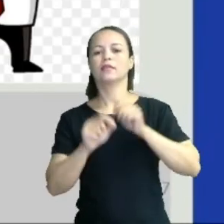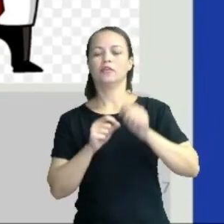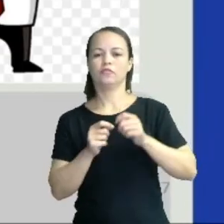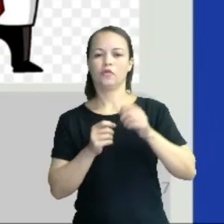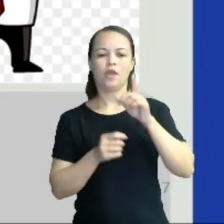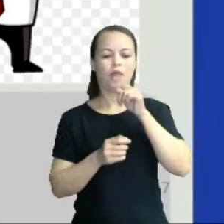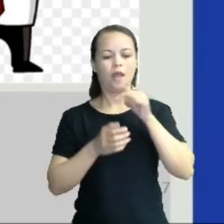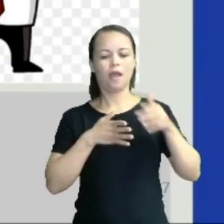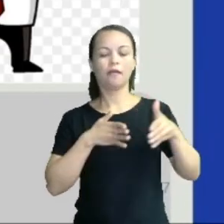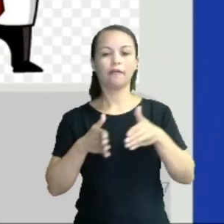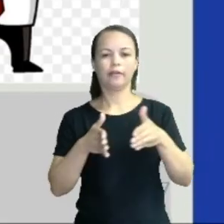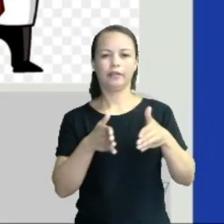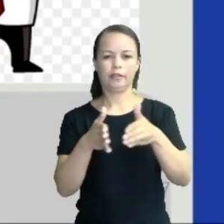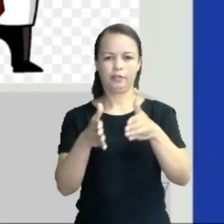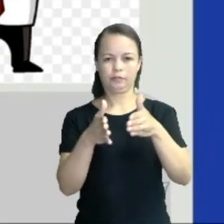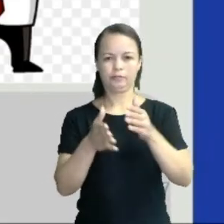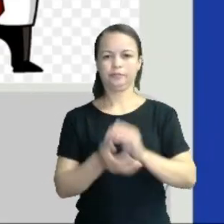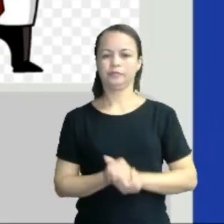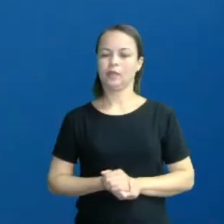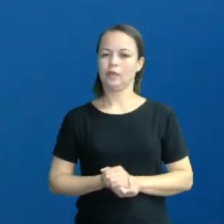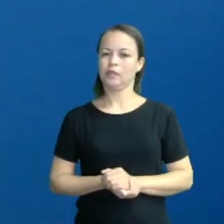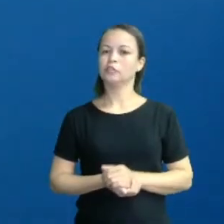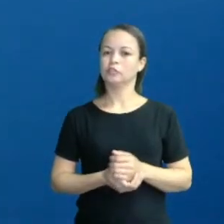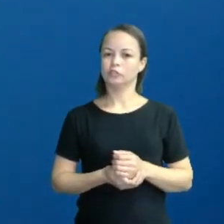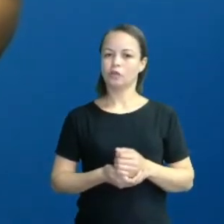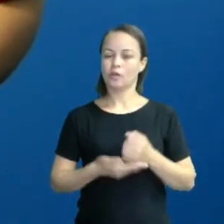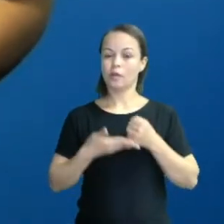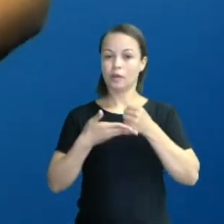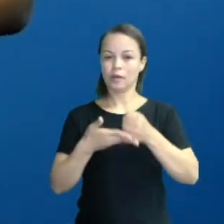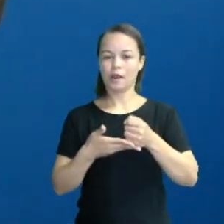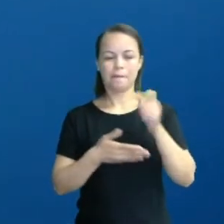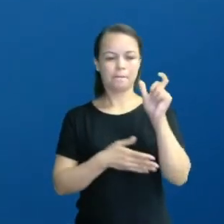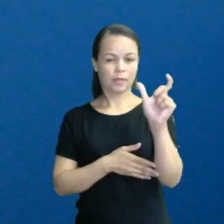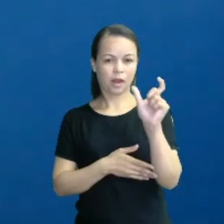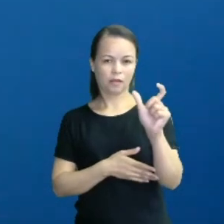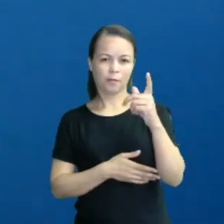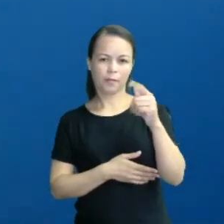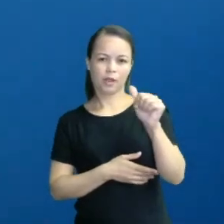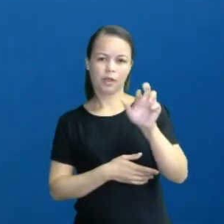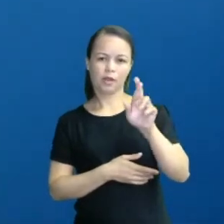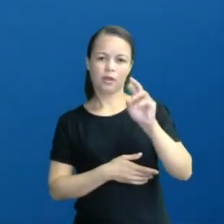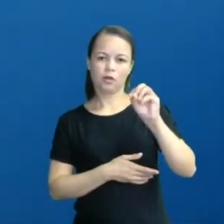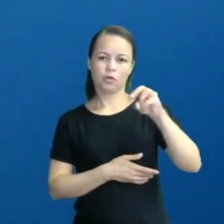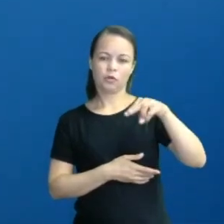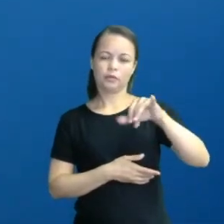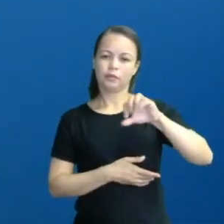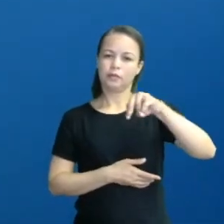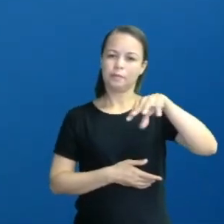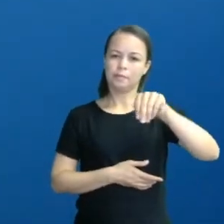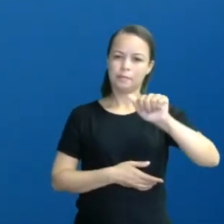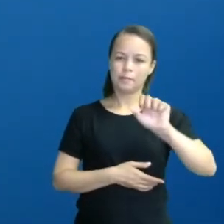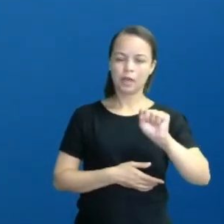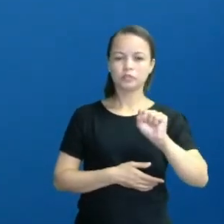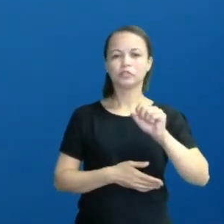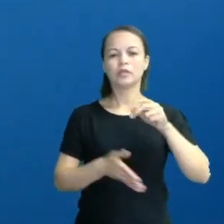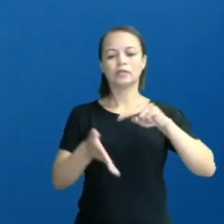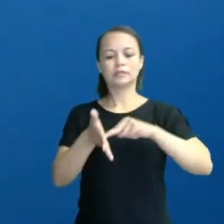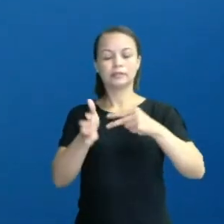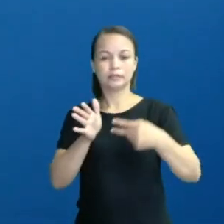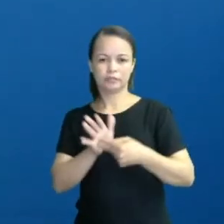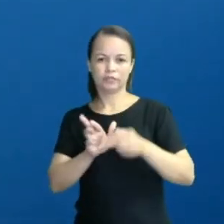rio. Só para reforçar, palavras parônimas se constitui de